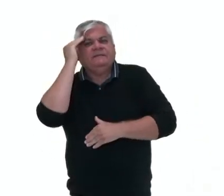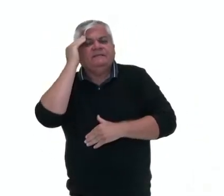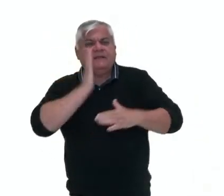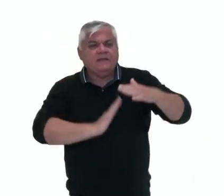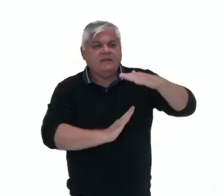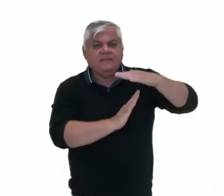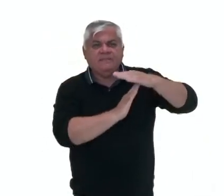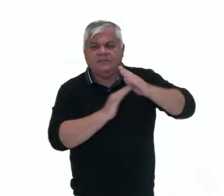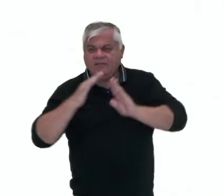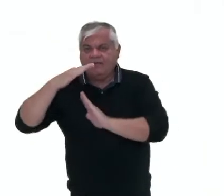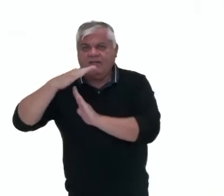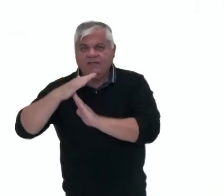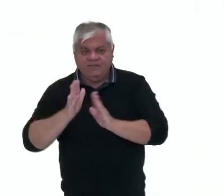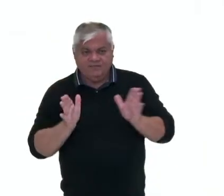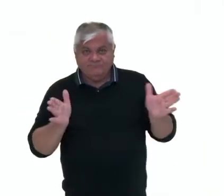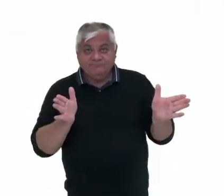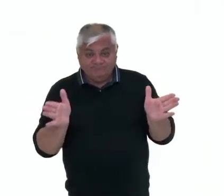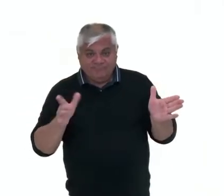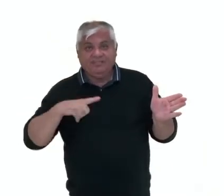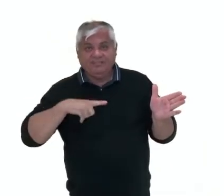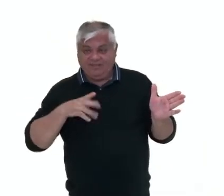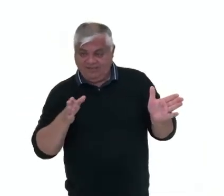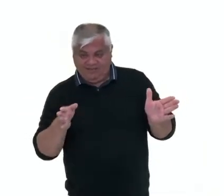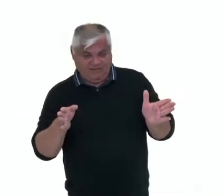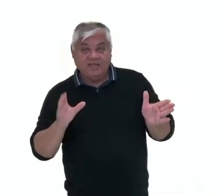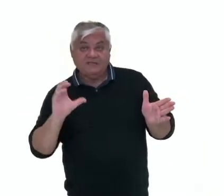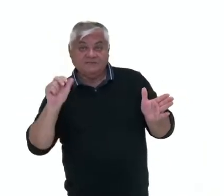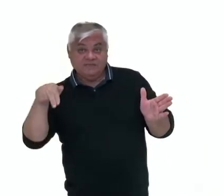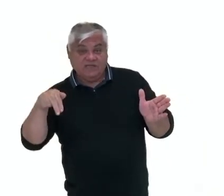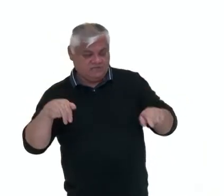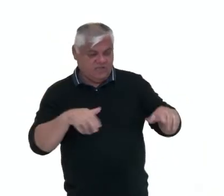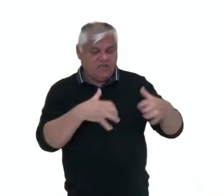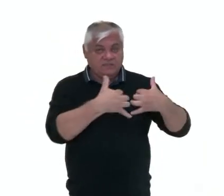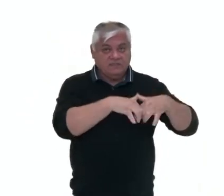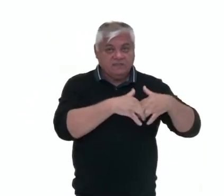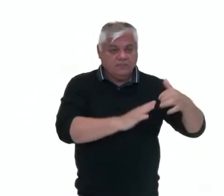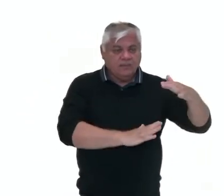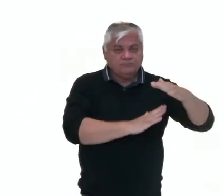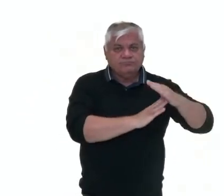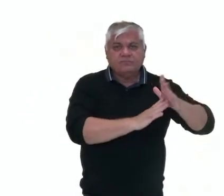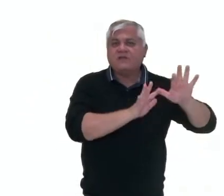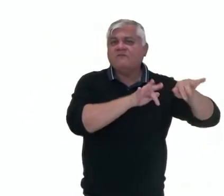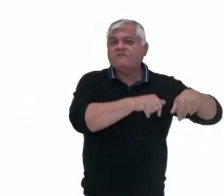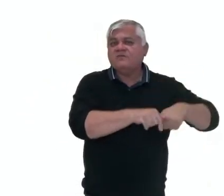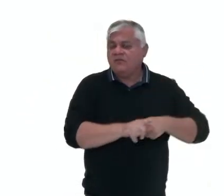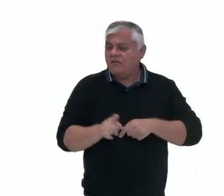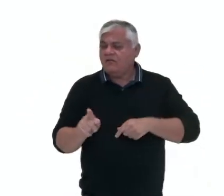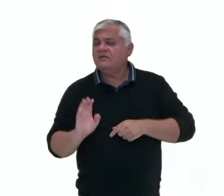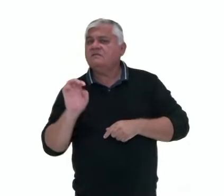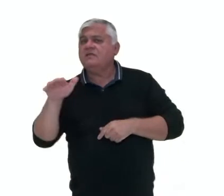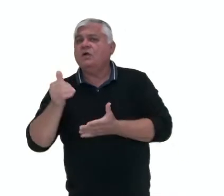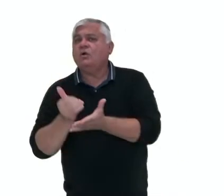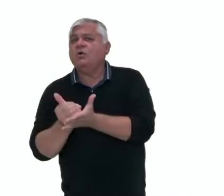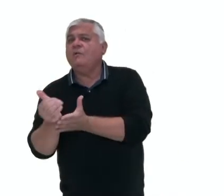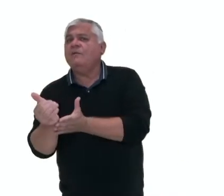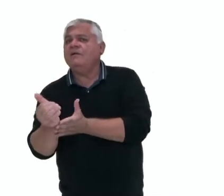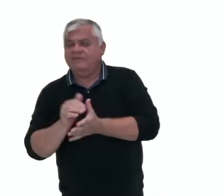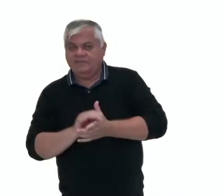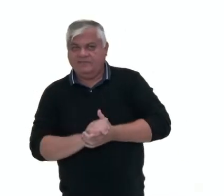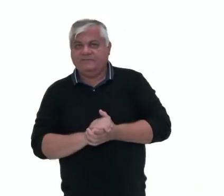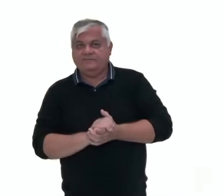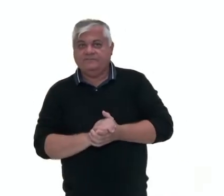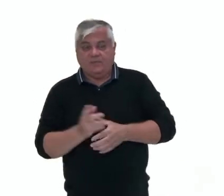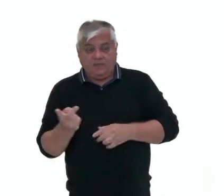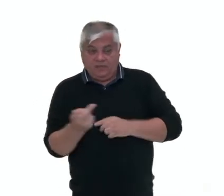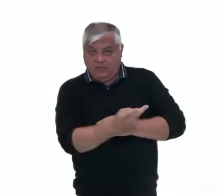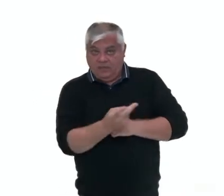entre esses dois ramos da ciência, isto é, onde a termodinâmica termina e onde a cinética inicia. Lembrando, porém, que